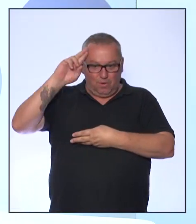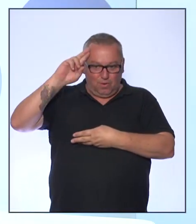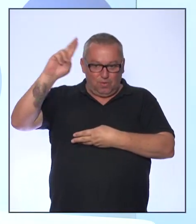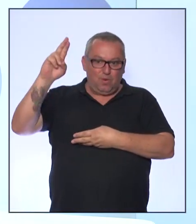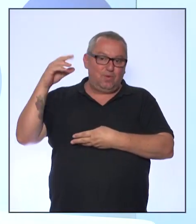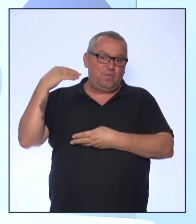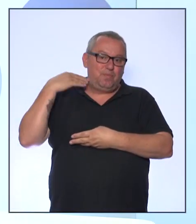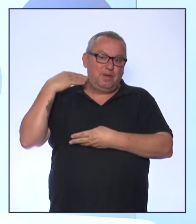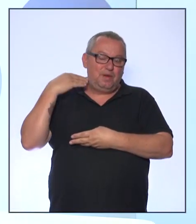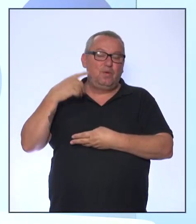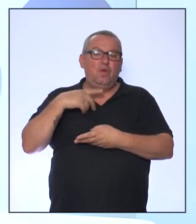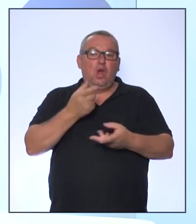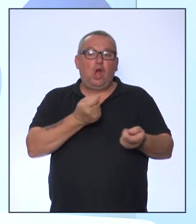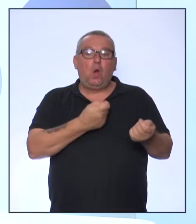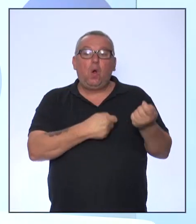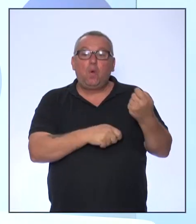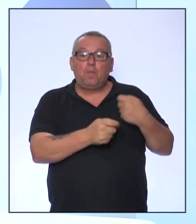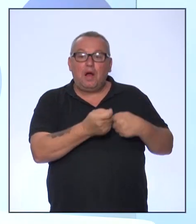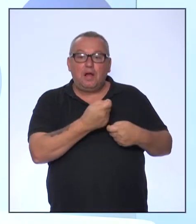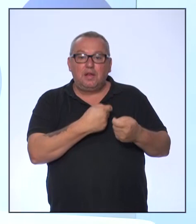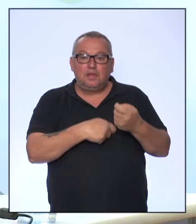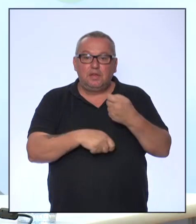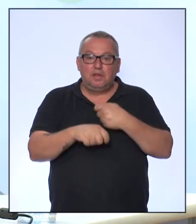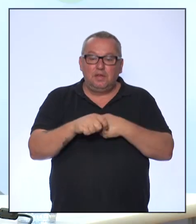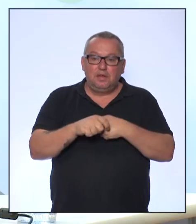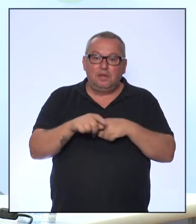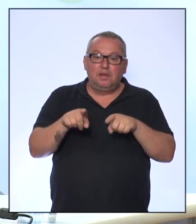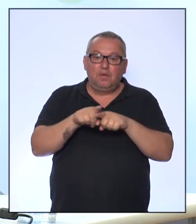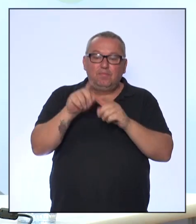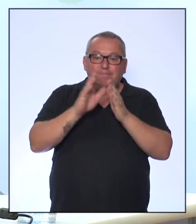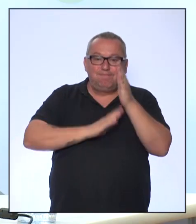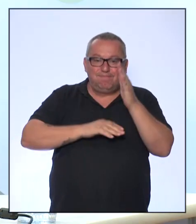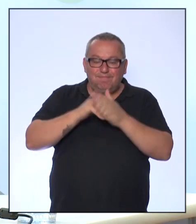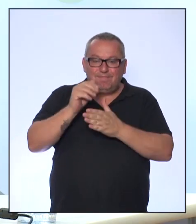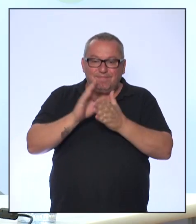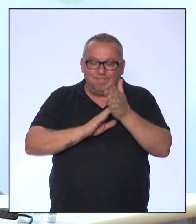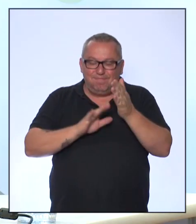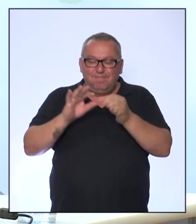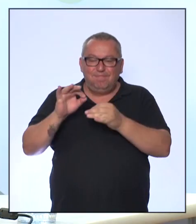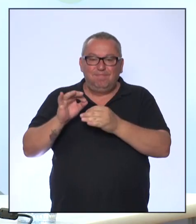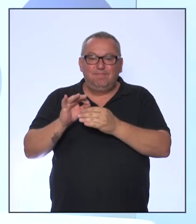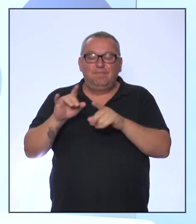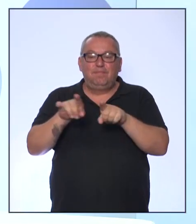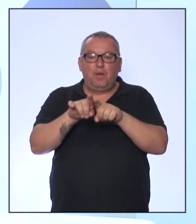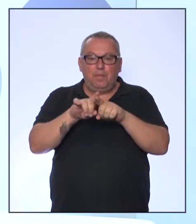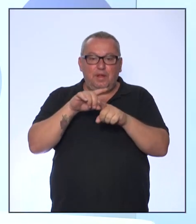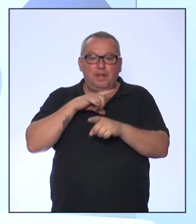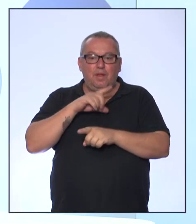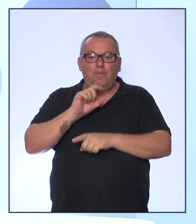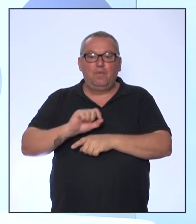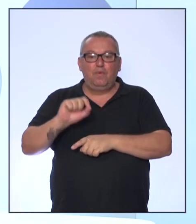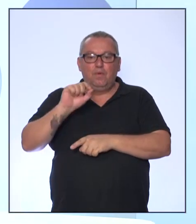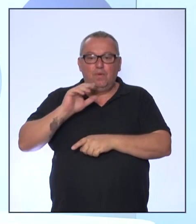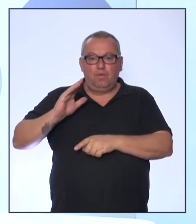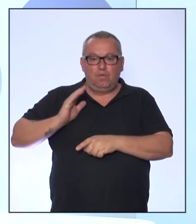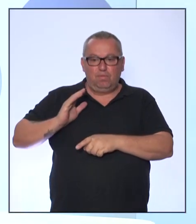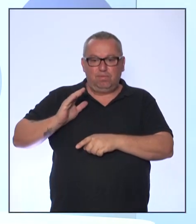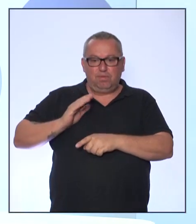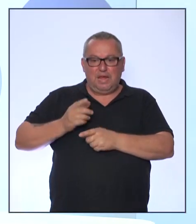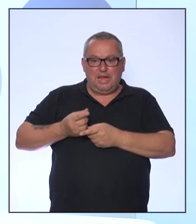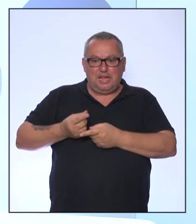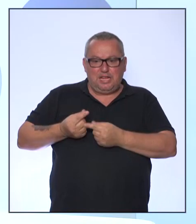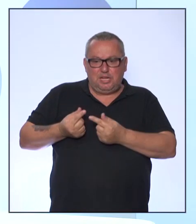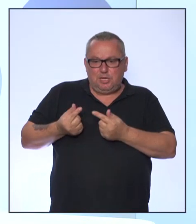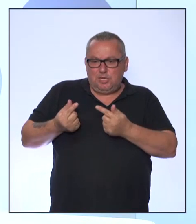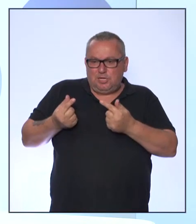temos comerciantes, artesãos, e nós temos também uma burguesia extremamente